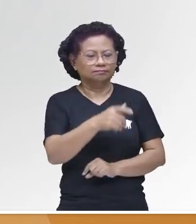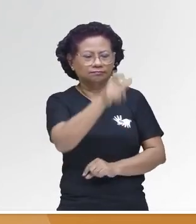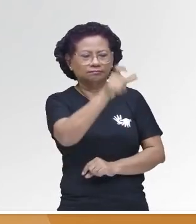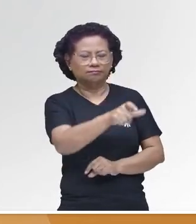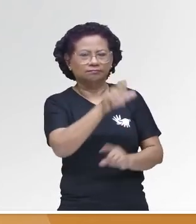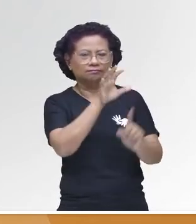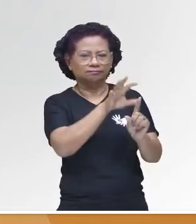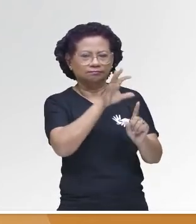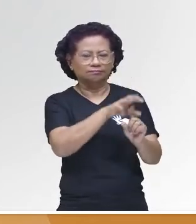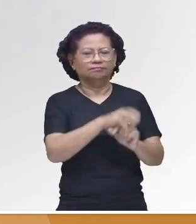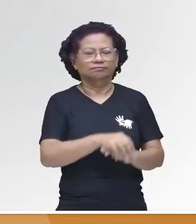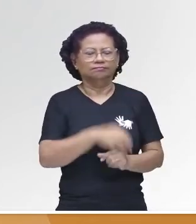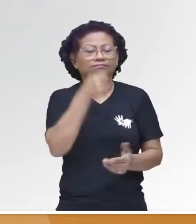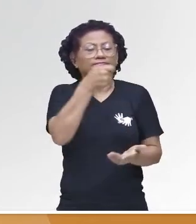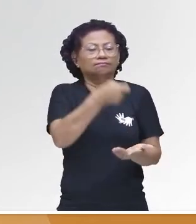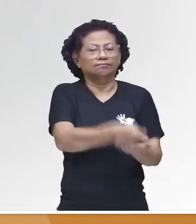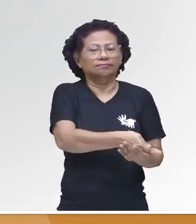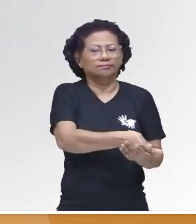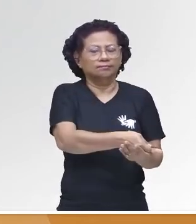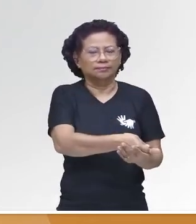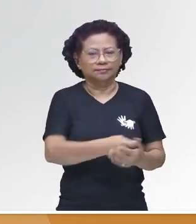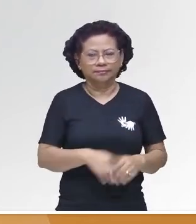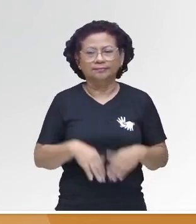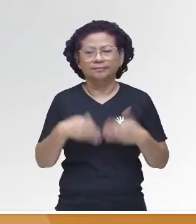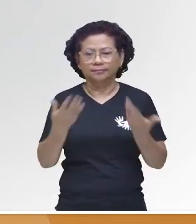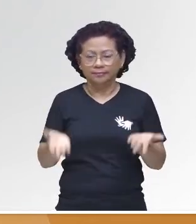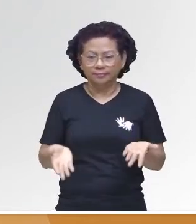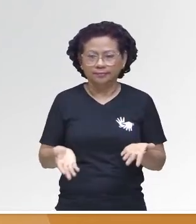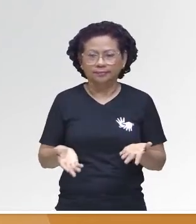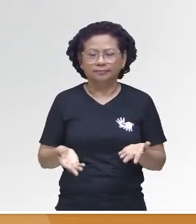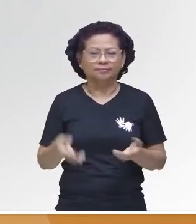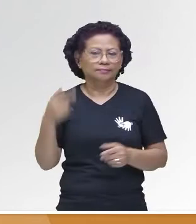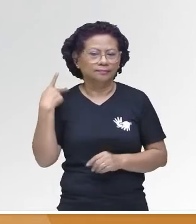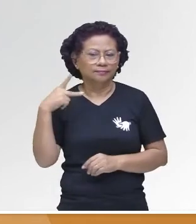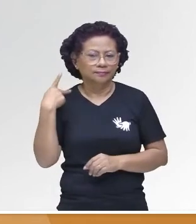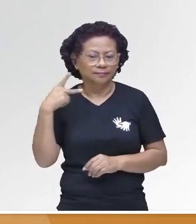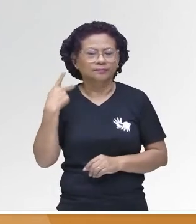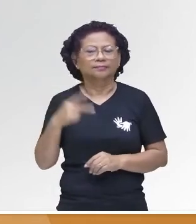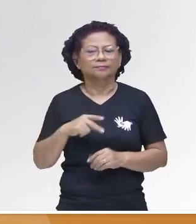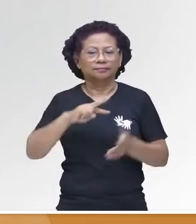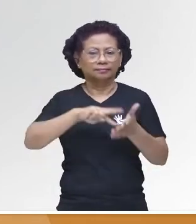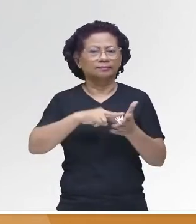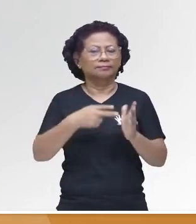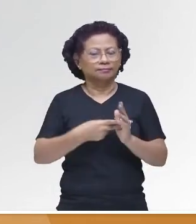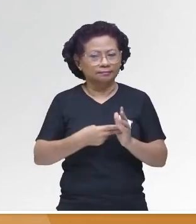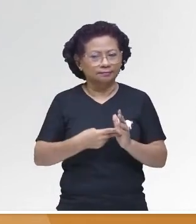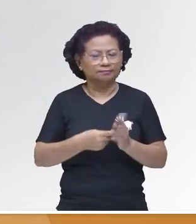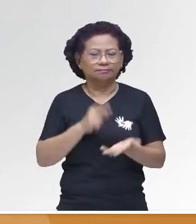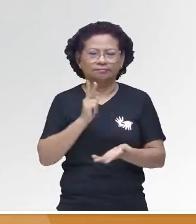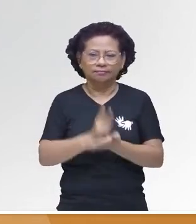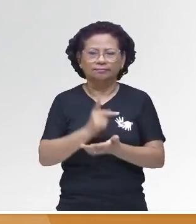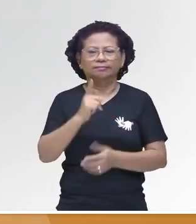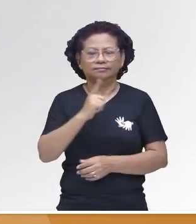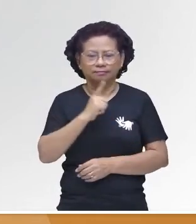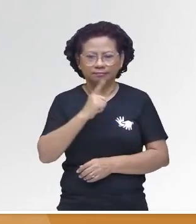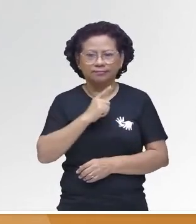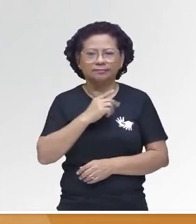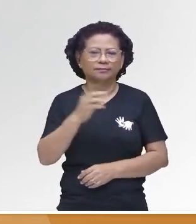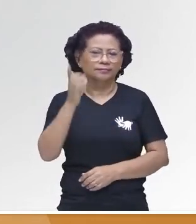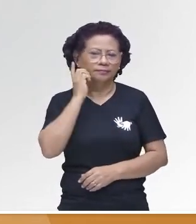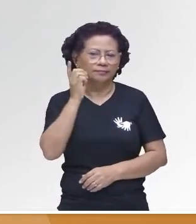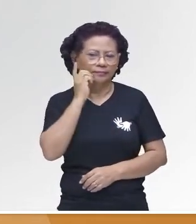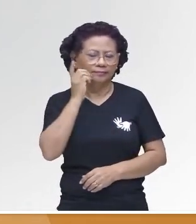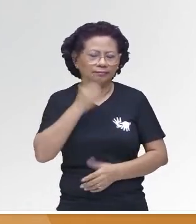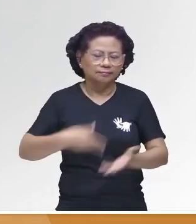de imposição. Então, senhores, a política é isso. Então, sempre vai haver política na nossa vida, na